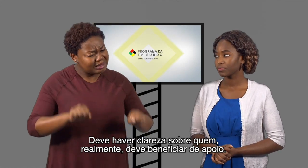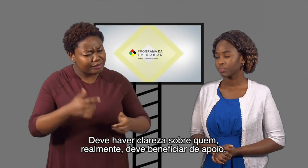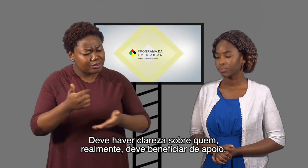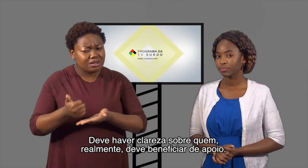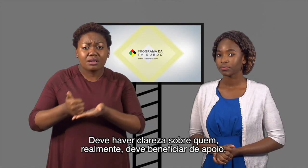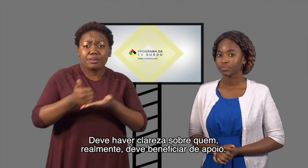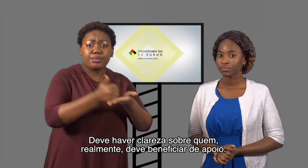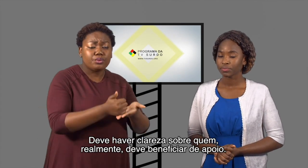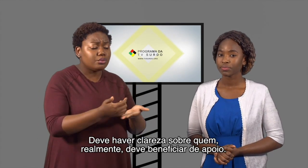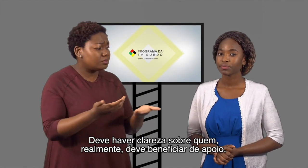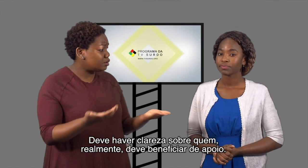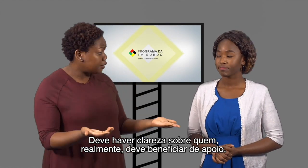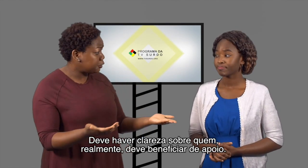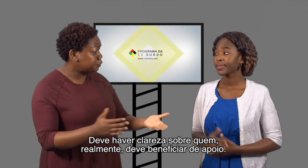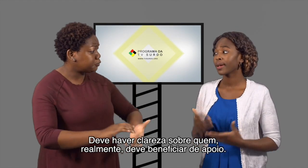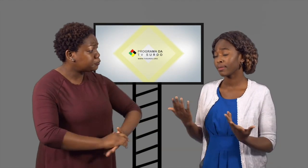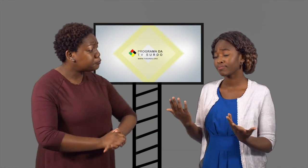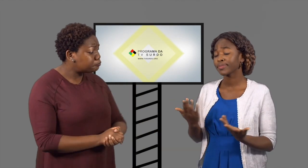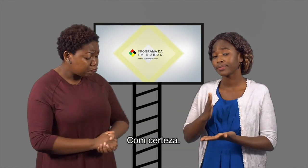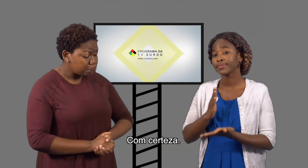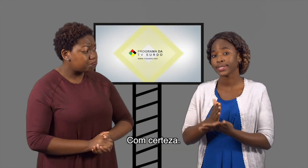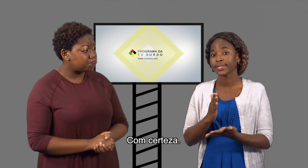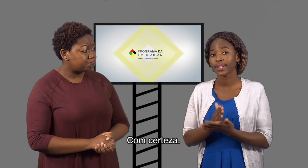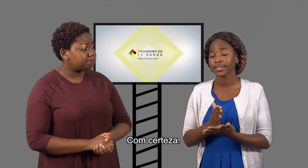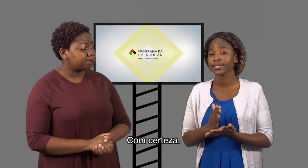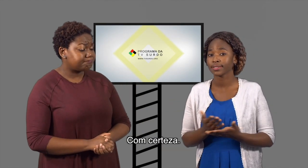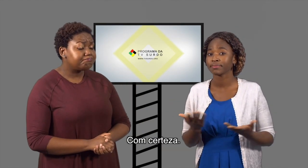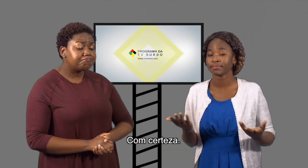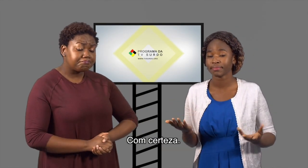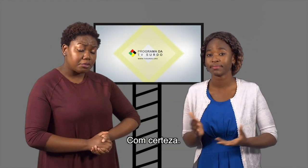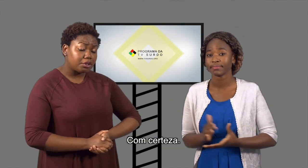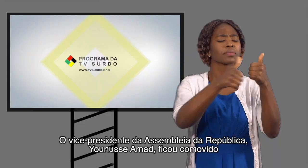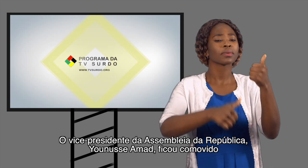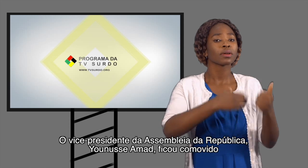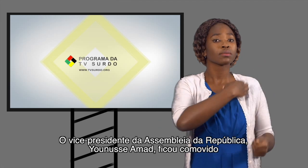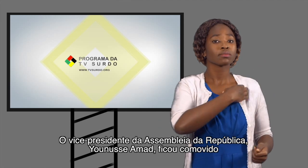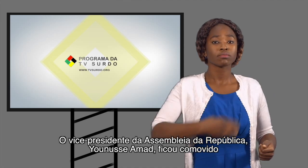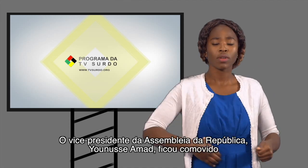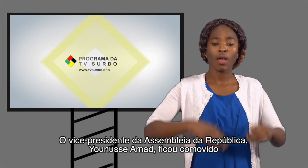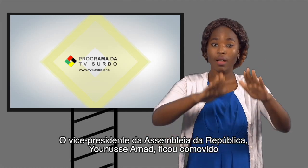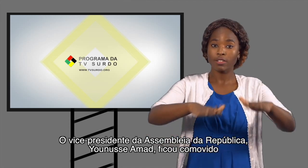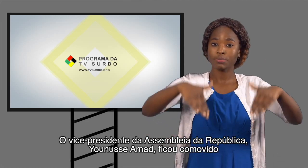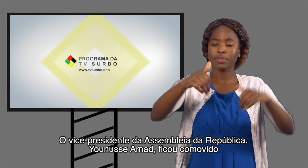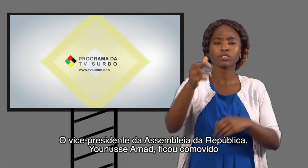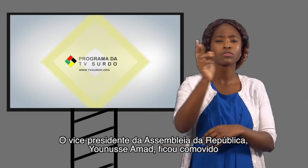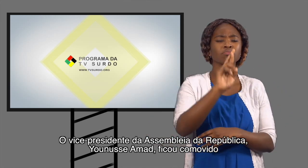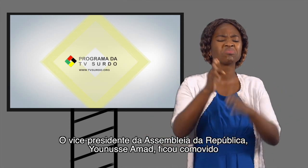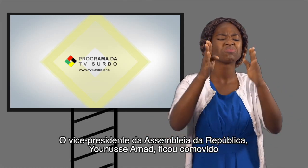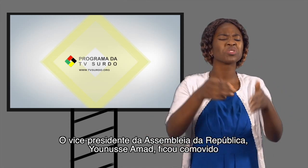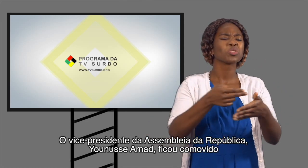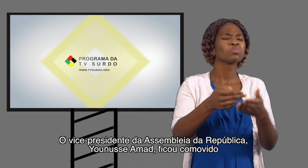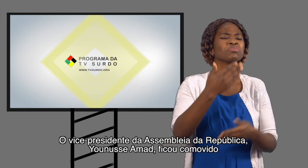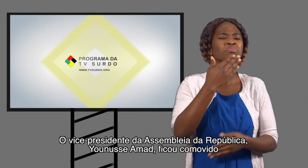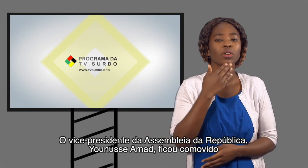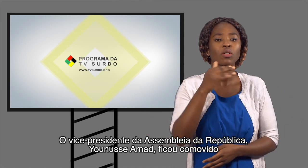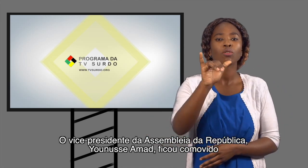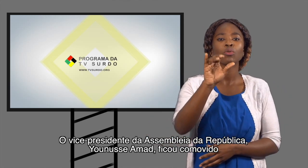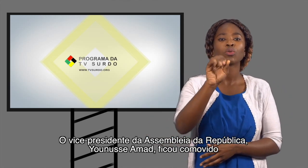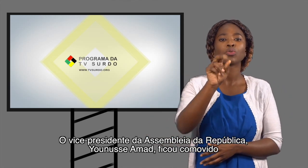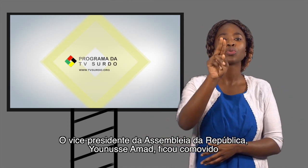realmente deve beneficiar de apoio. Com certeza. O vice-presidente da Assembleia da República,